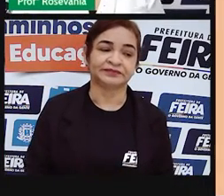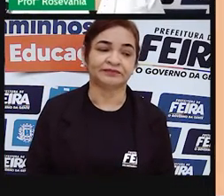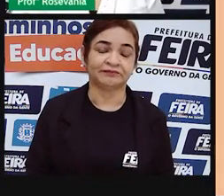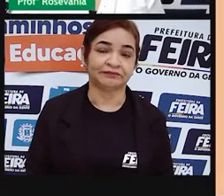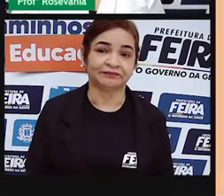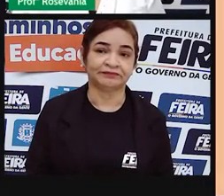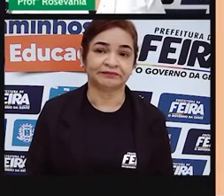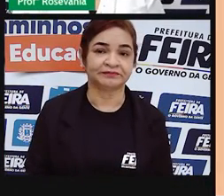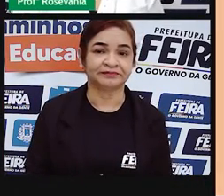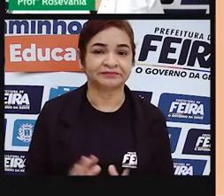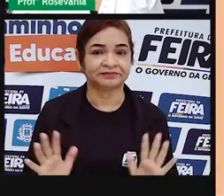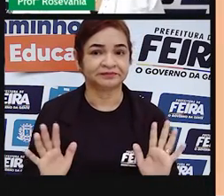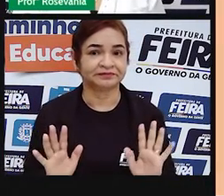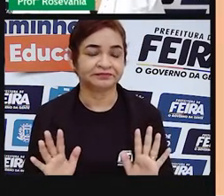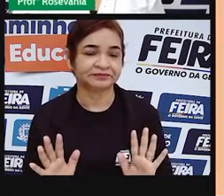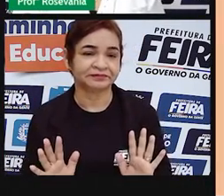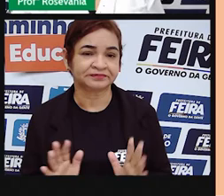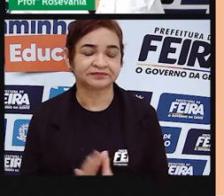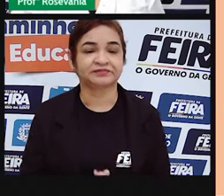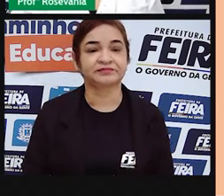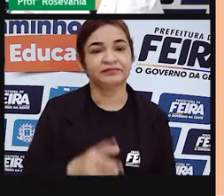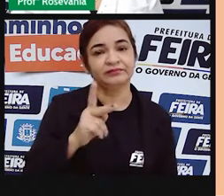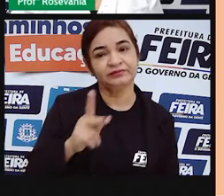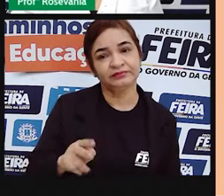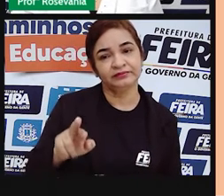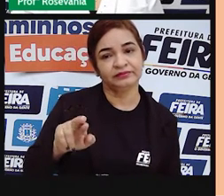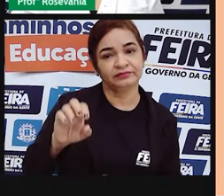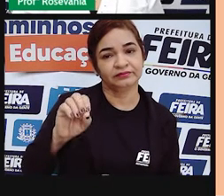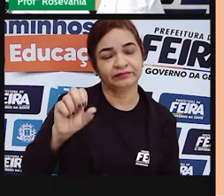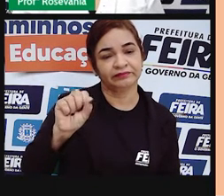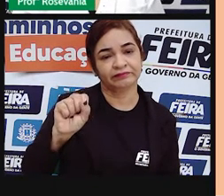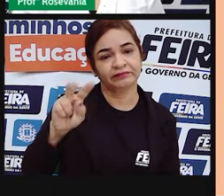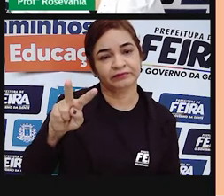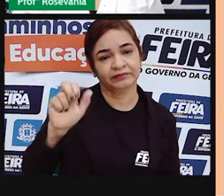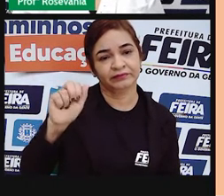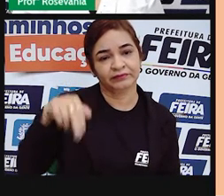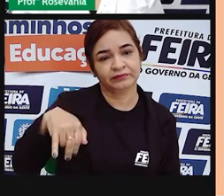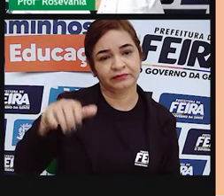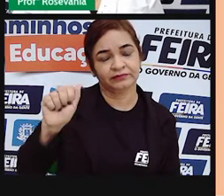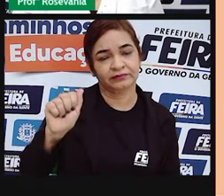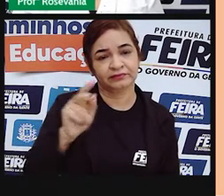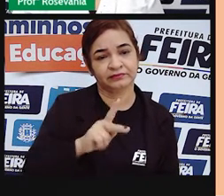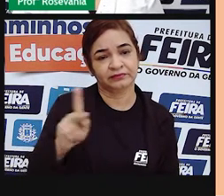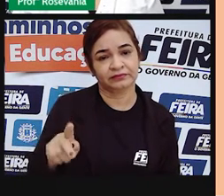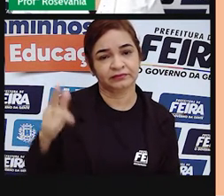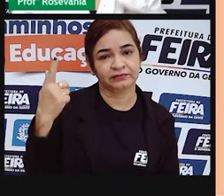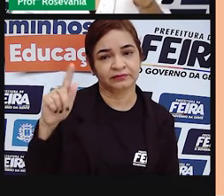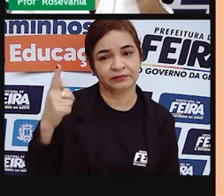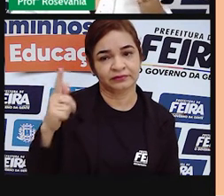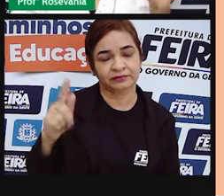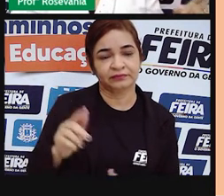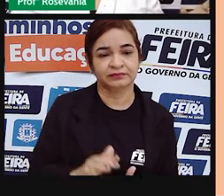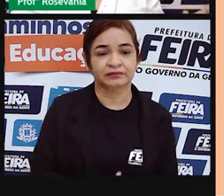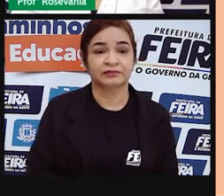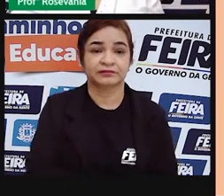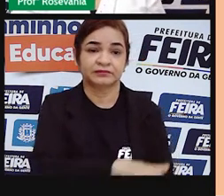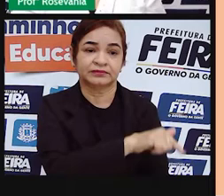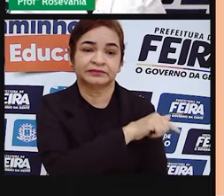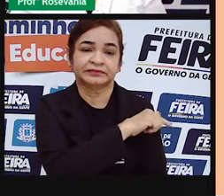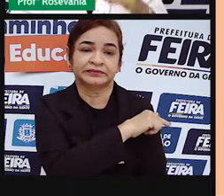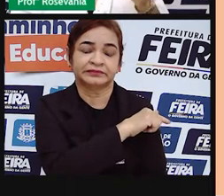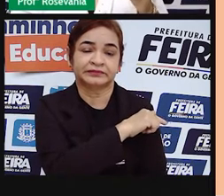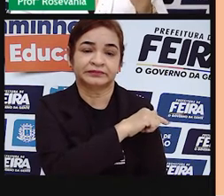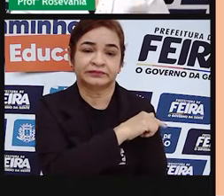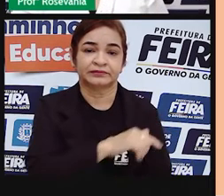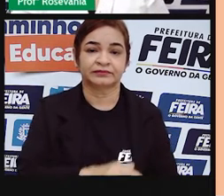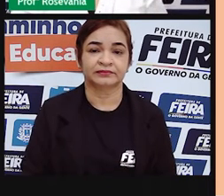Como eu falei, né, sou a professora Rosa Vânia, trabalho com a disciplina Geografia e hoje nós vamos ter mais uma aula do sétimo ano.